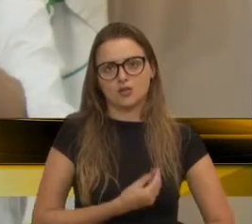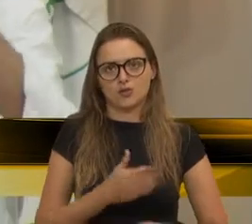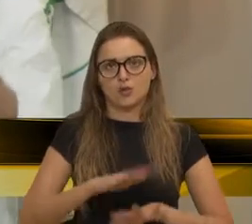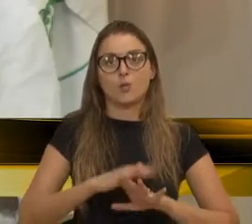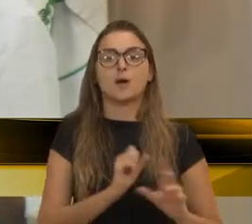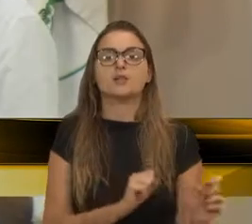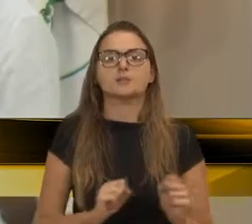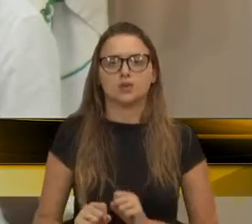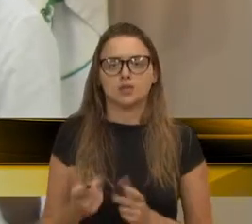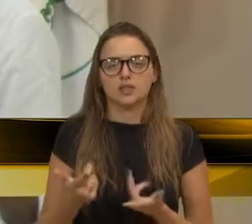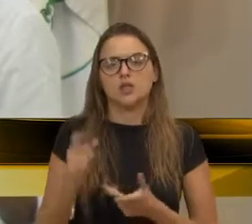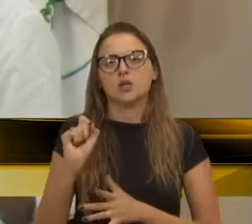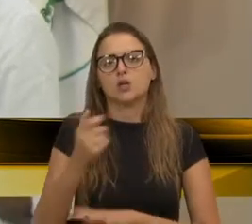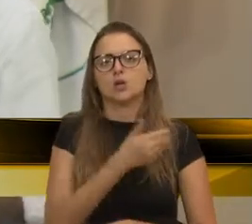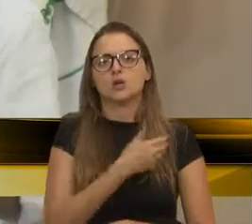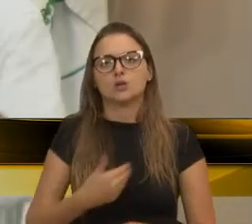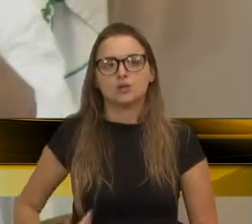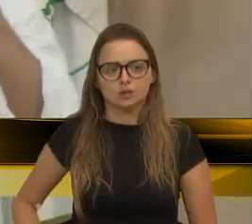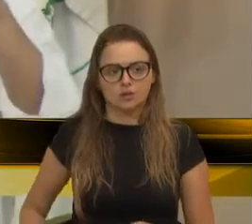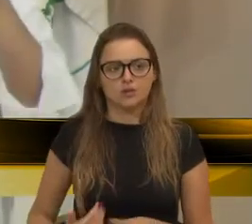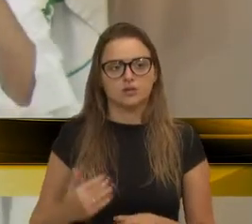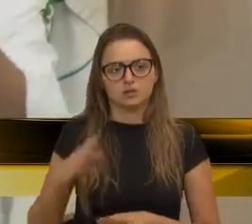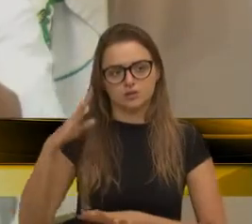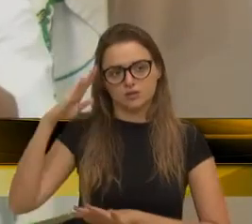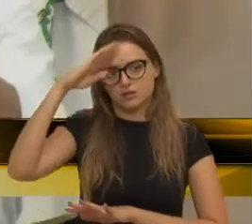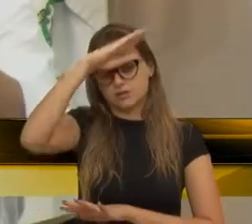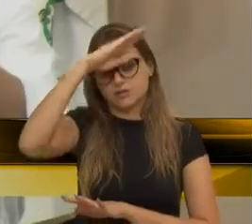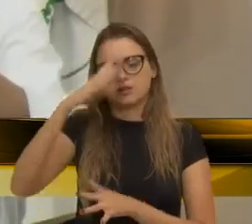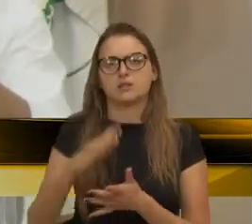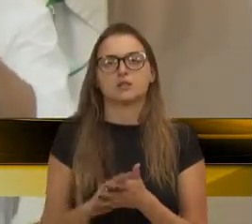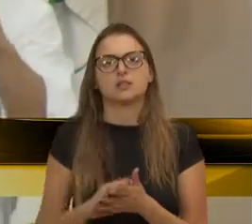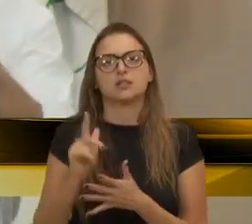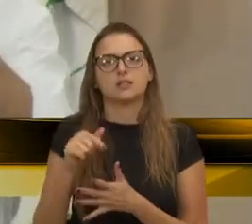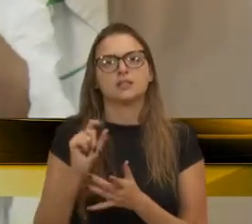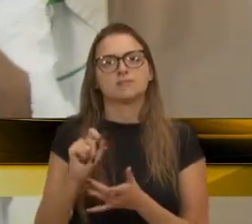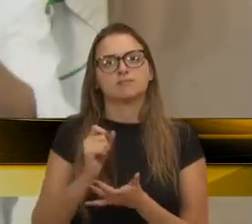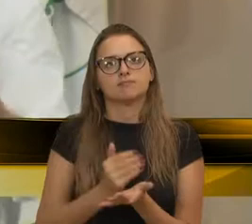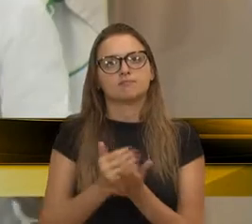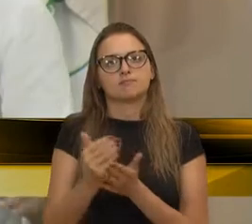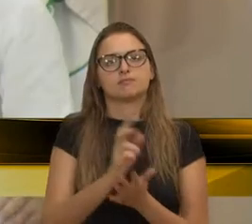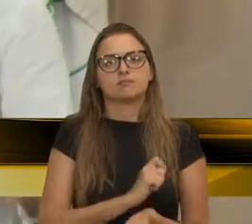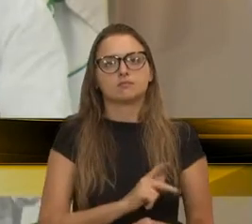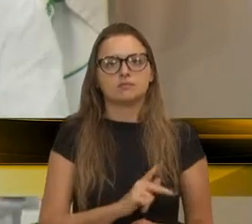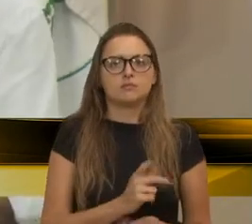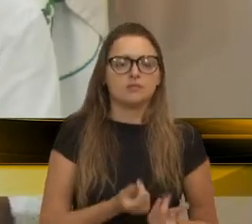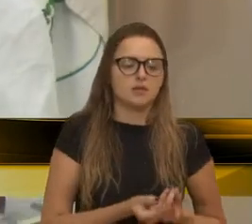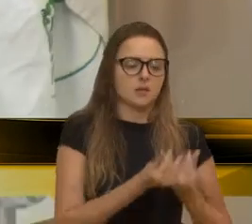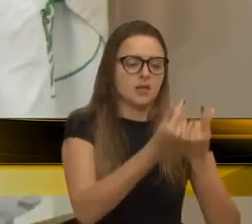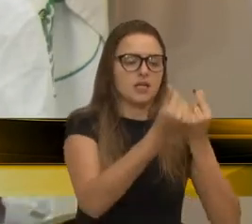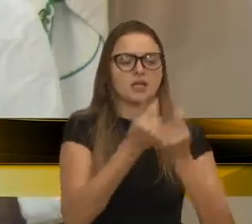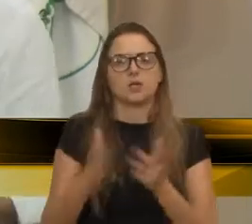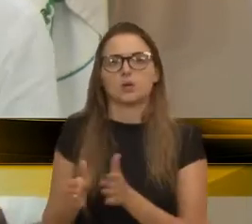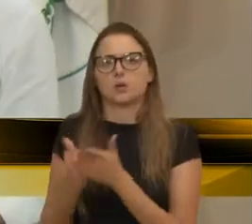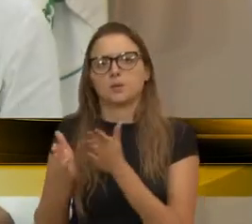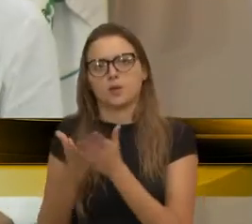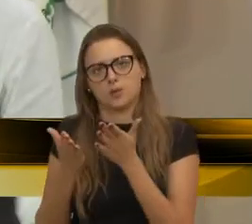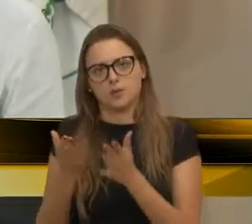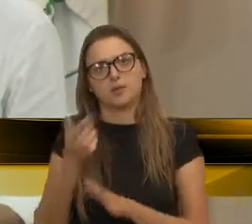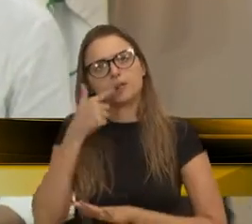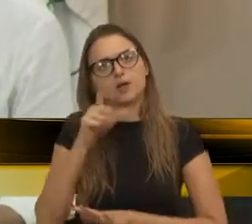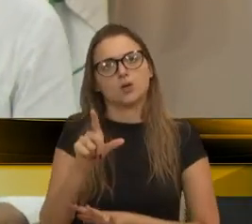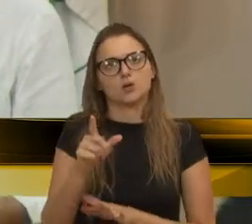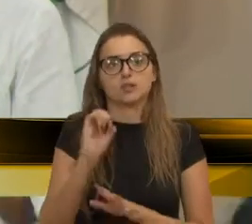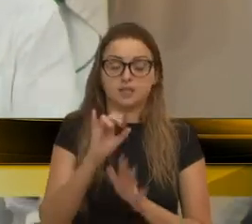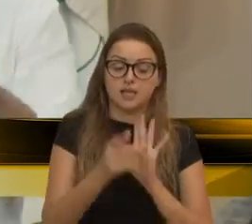do governo ela é errada, de que vai igualar agora a aposentadoria para ricos e pobres. Porque no Brasil, para se aposentar, se aprovar